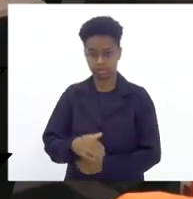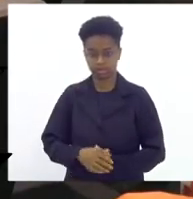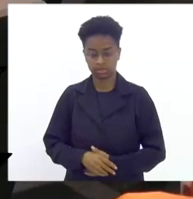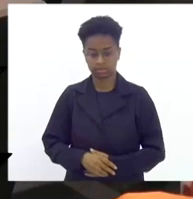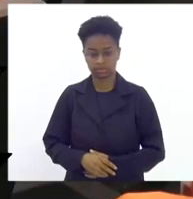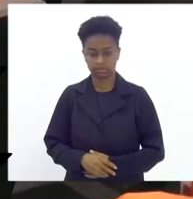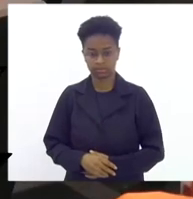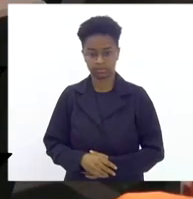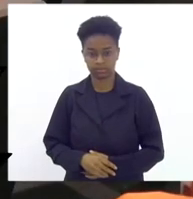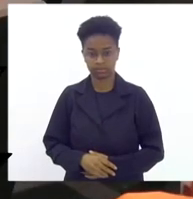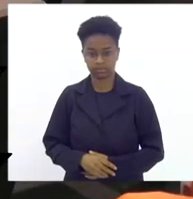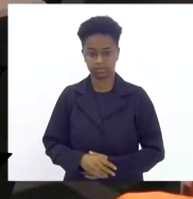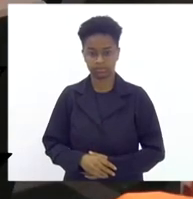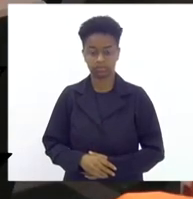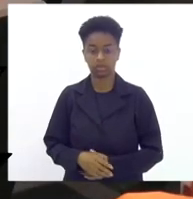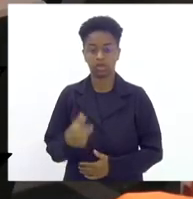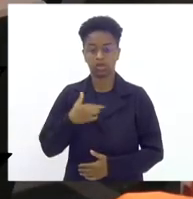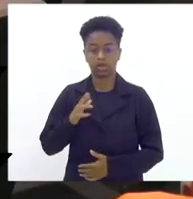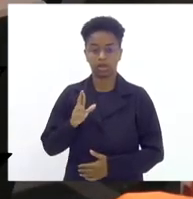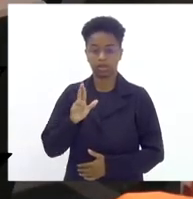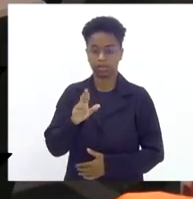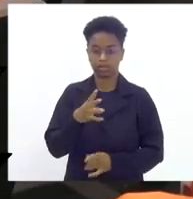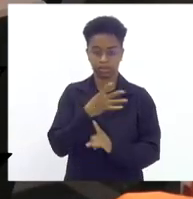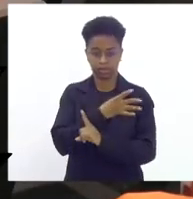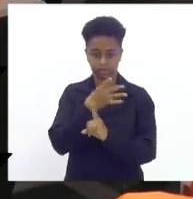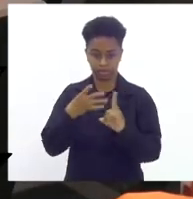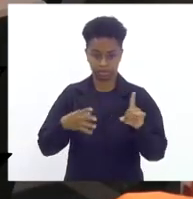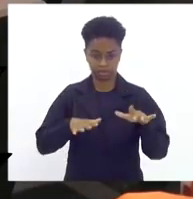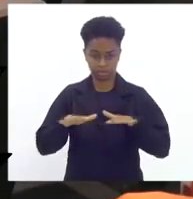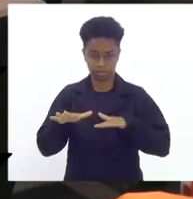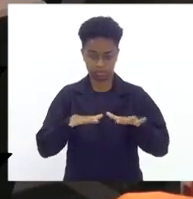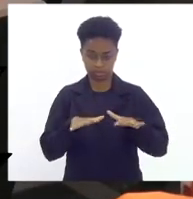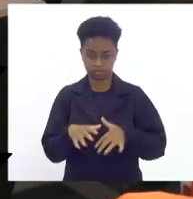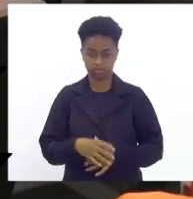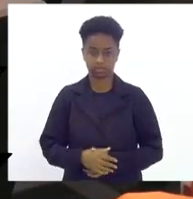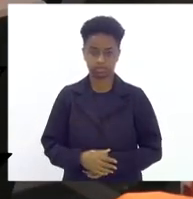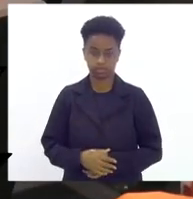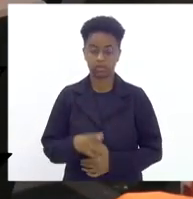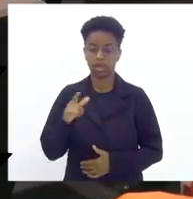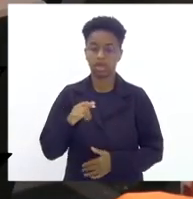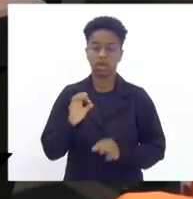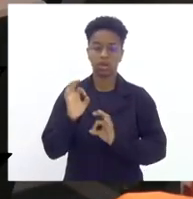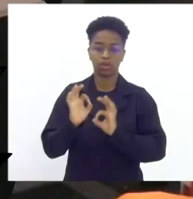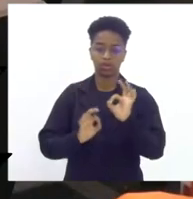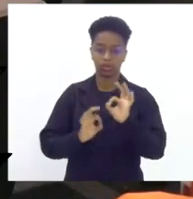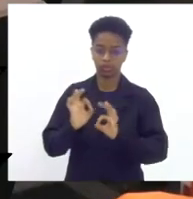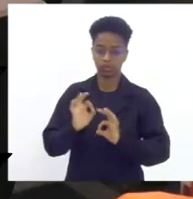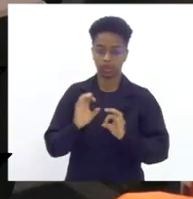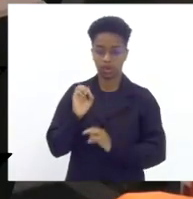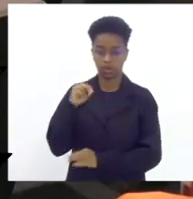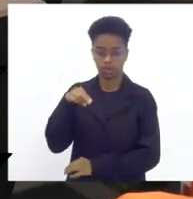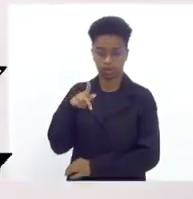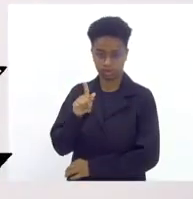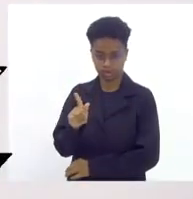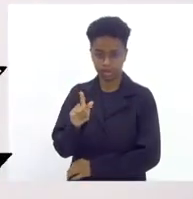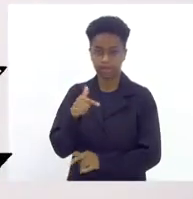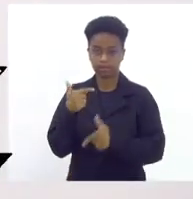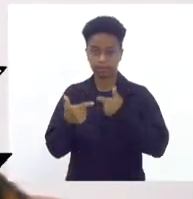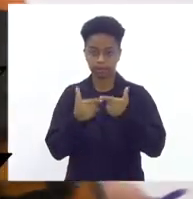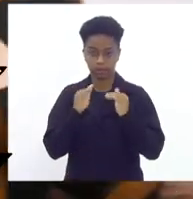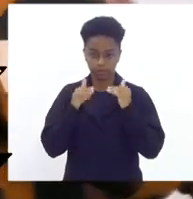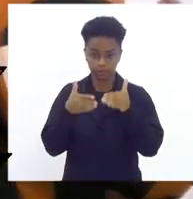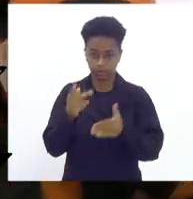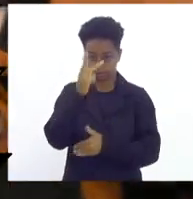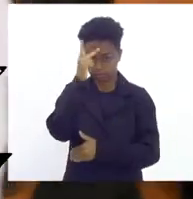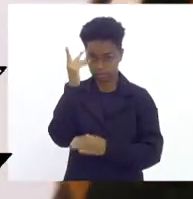eu sou rica prata tô representando a LGBT mais movimento que é uma organização não governamental que trabalha para migrantes